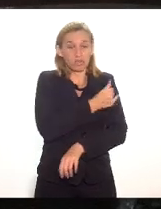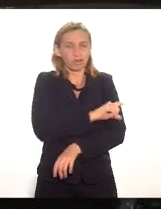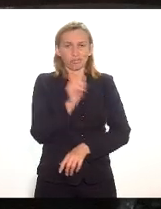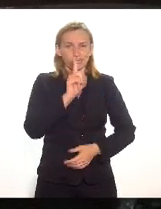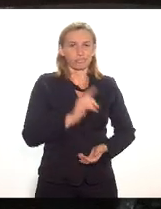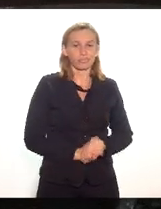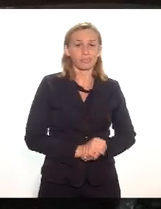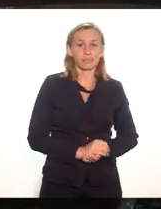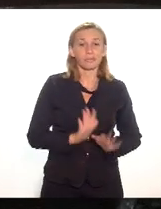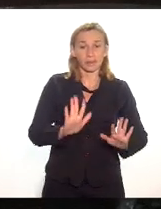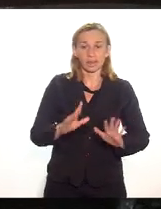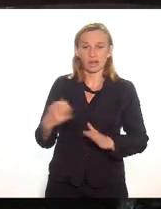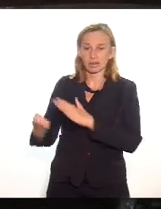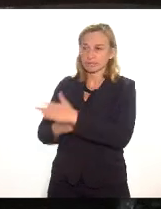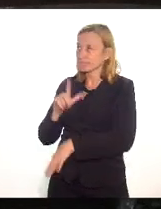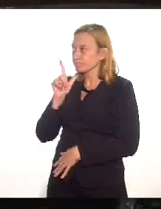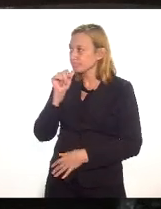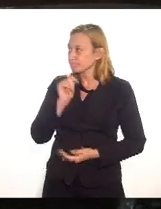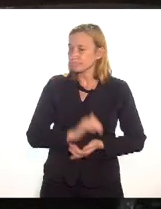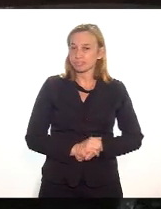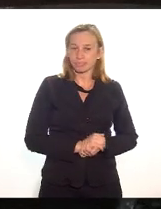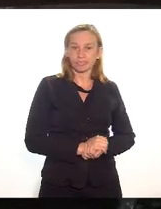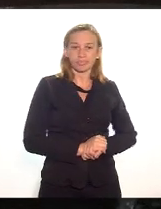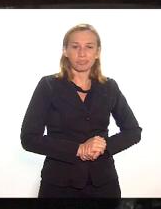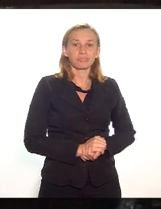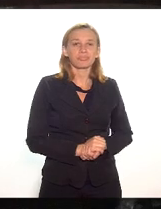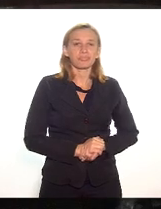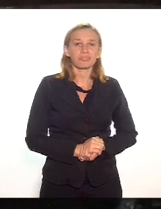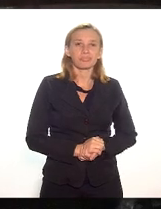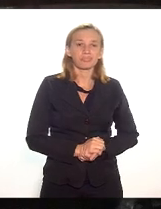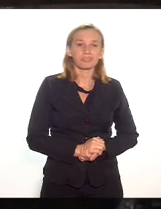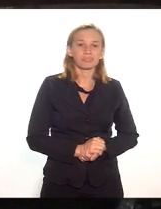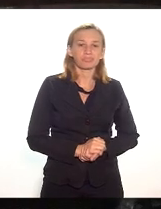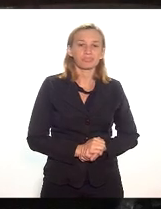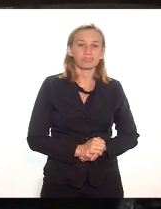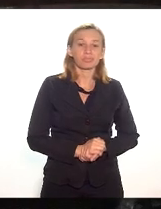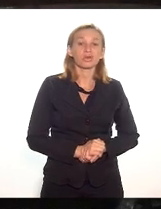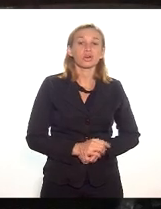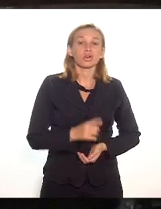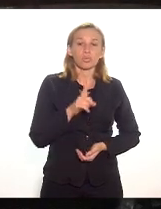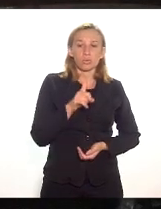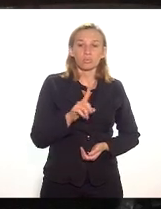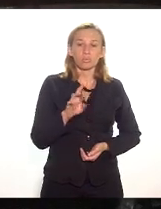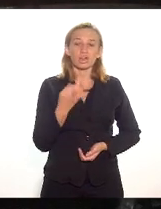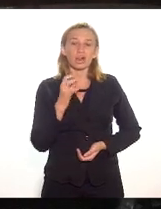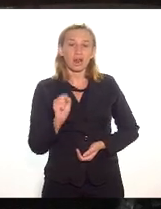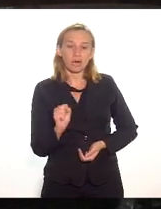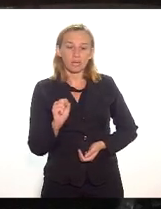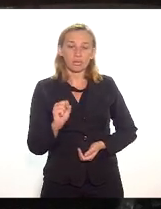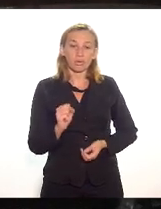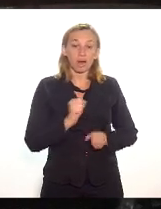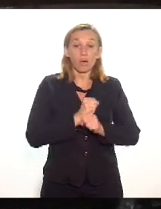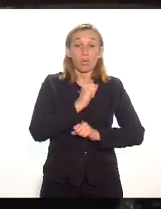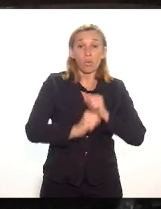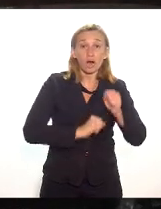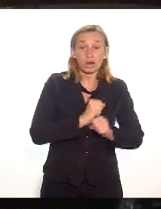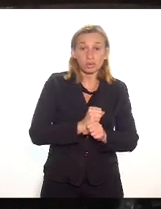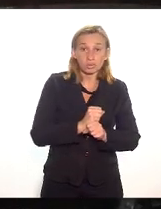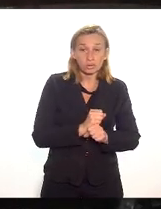é superavitária. A SEDAI tem 1 bilhão ao ano. Não